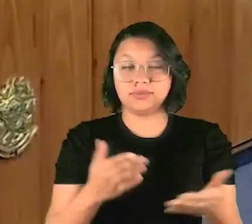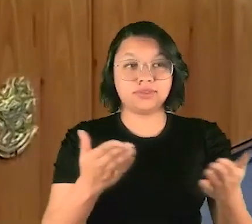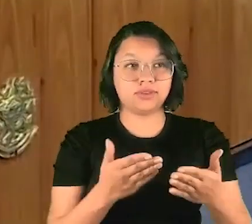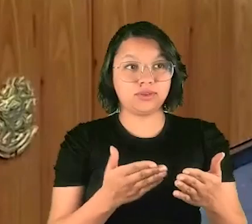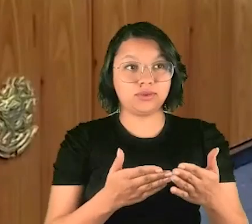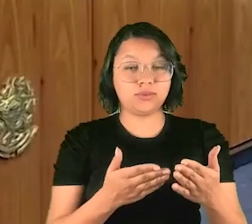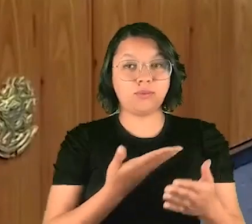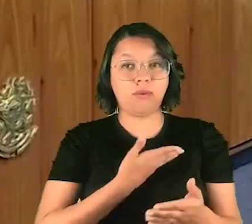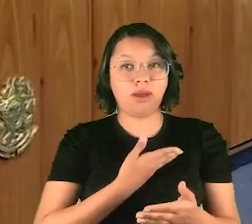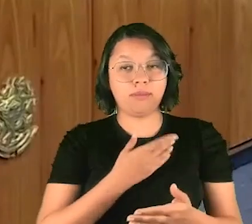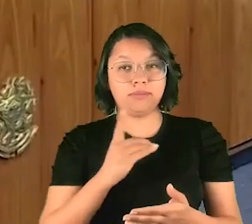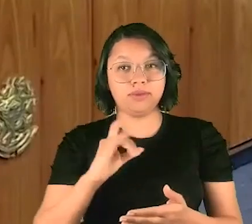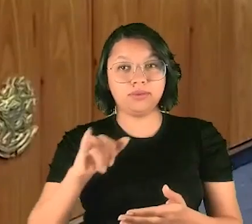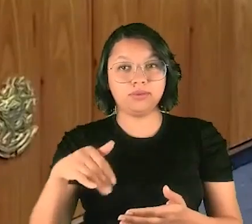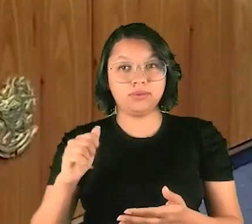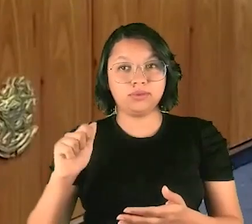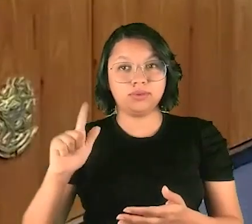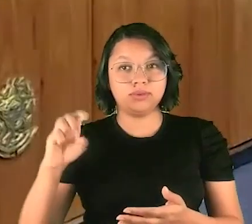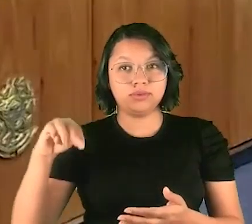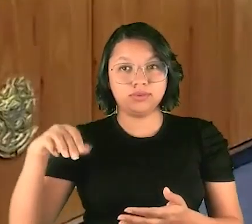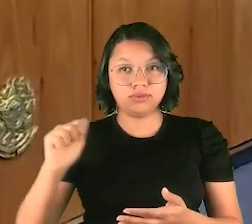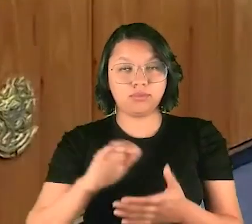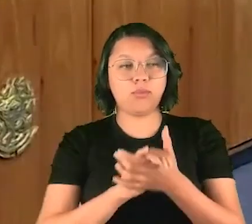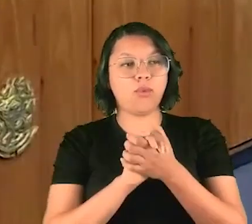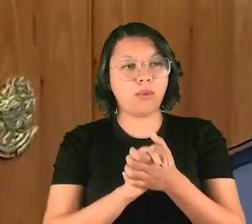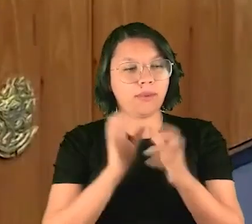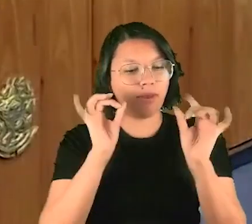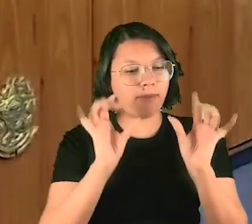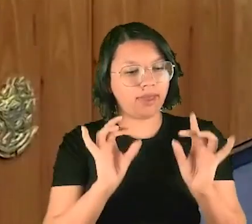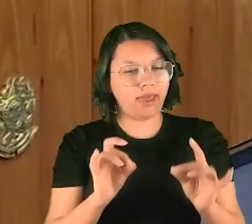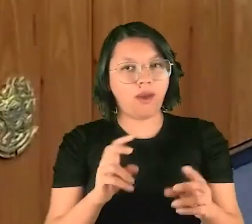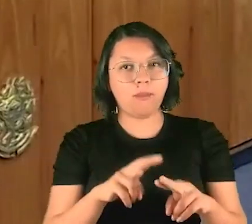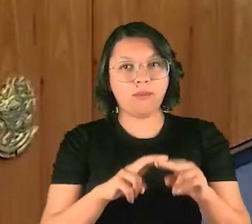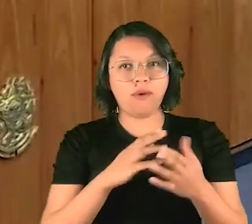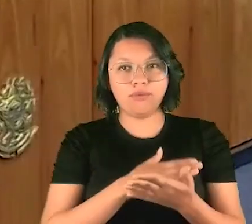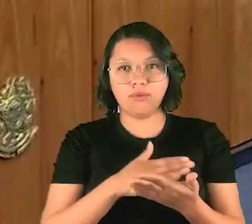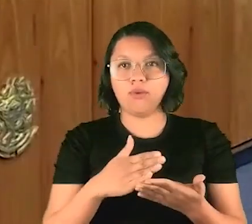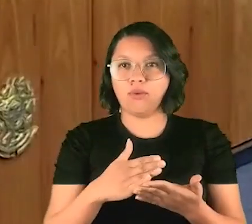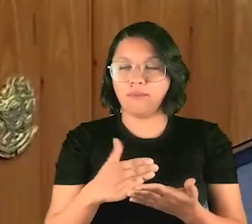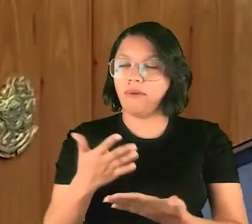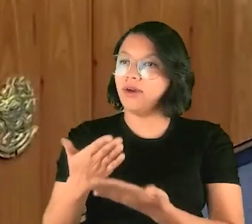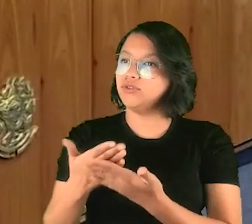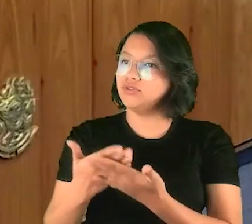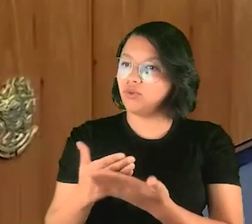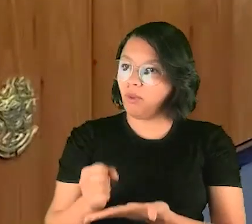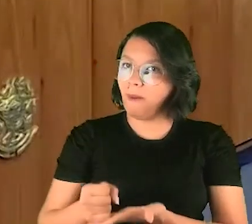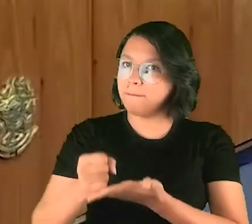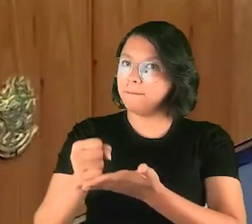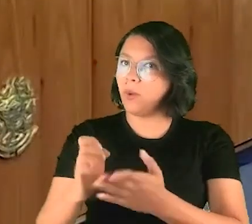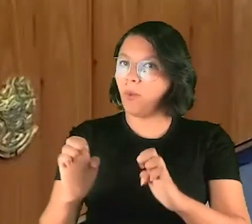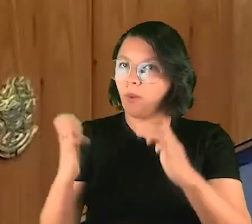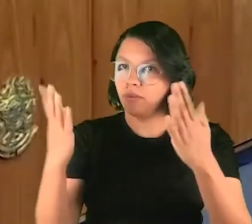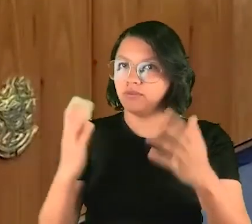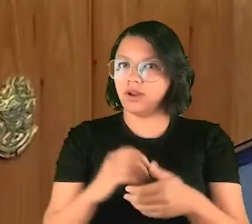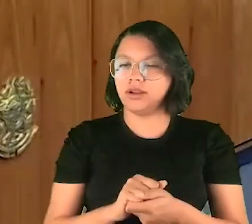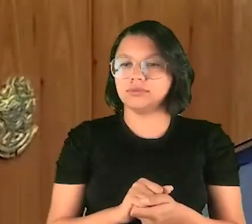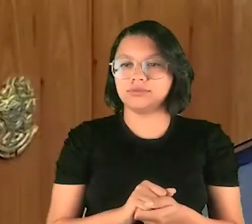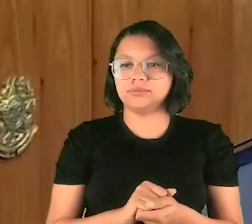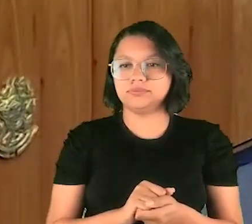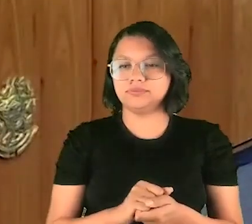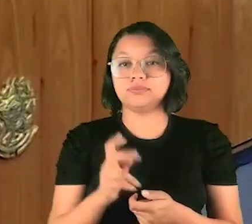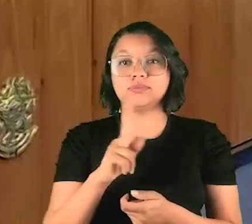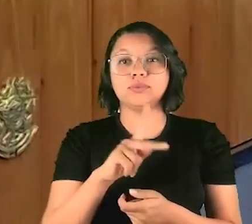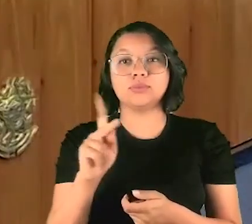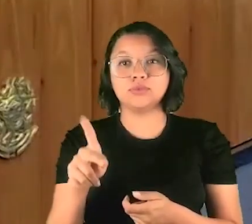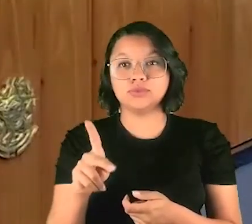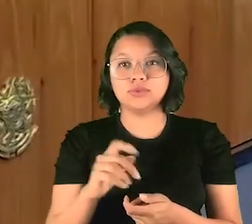repitam. Ah, dirijo ao colega Djalma um cumprimento especial pela iniciativa, à escola